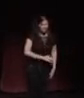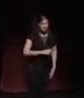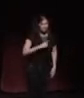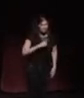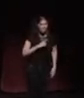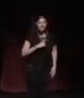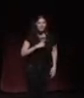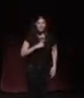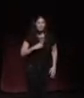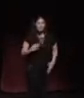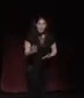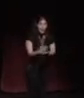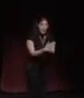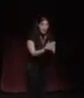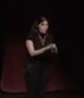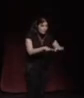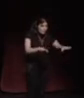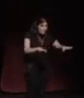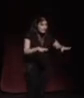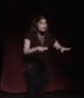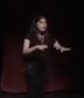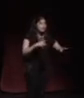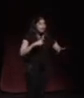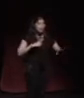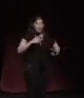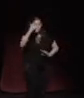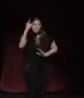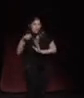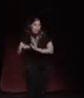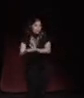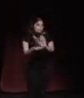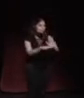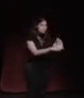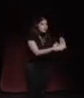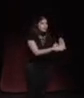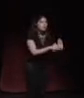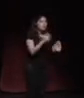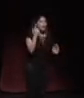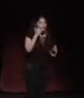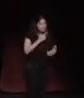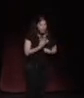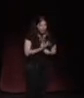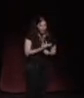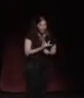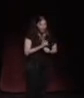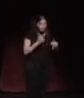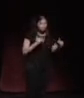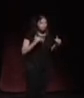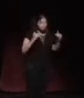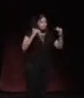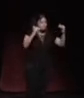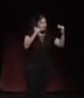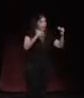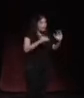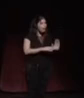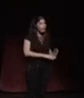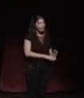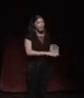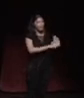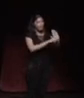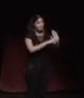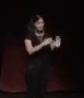que são muito ricas desde o ponto de vista cultural ou artístico e que funcionam como verdadeiros efeitos